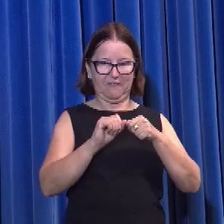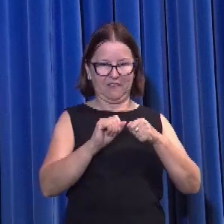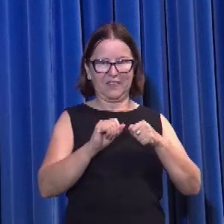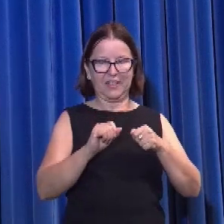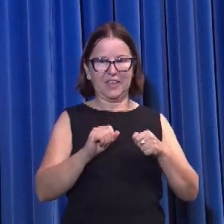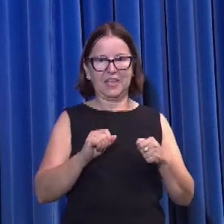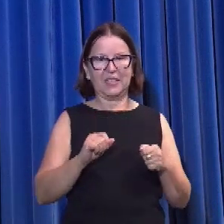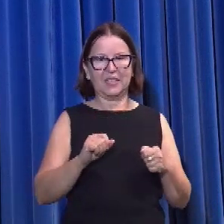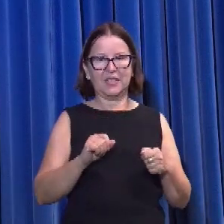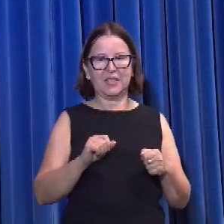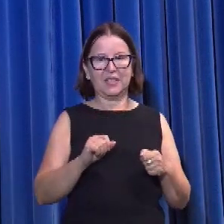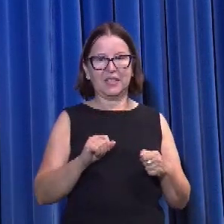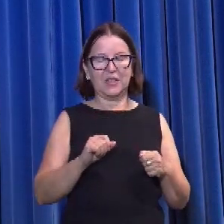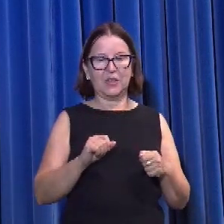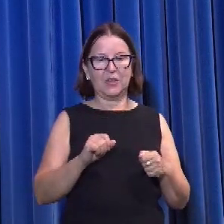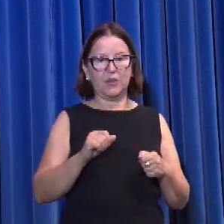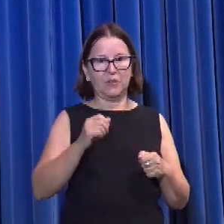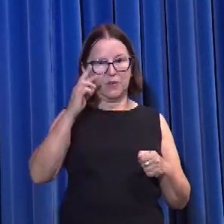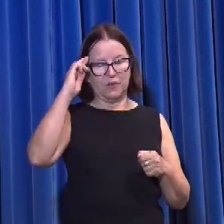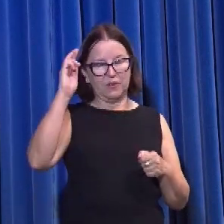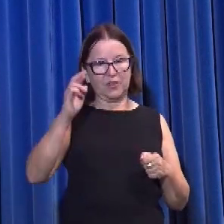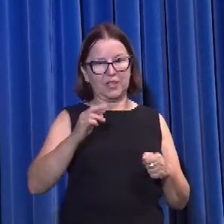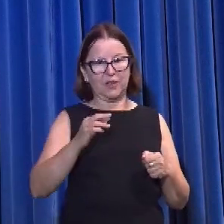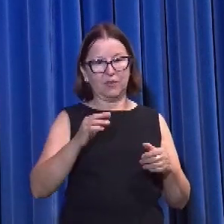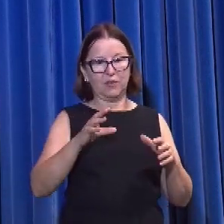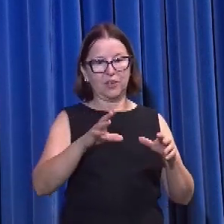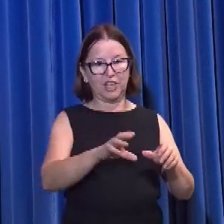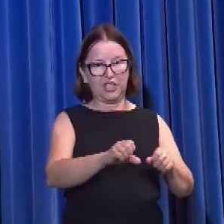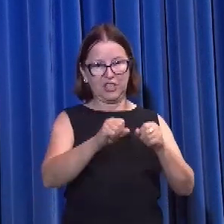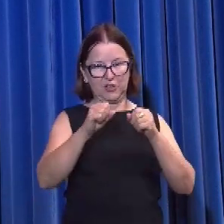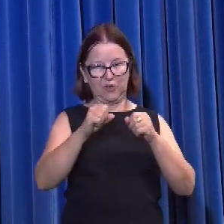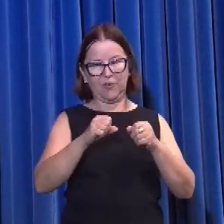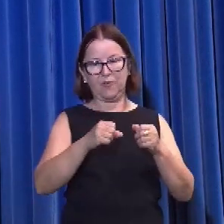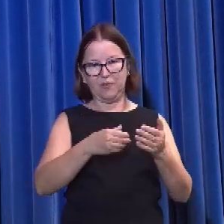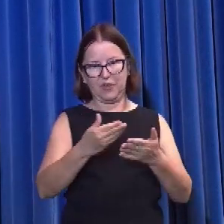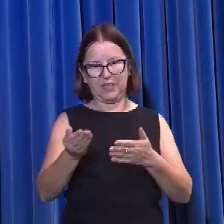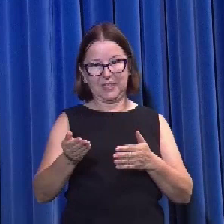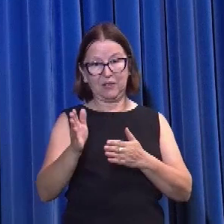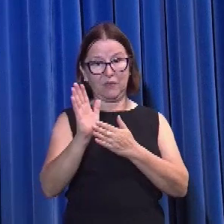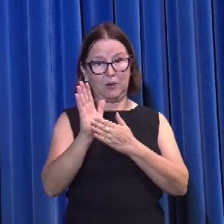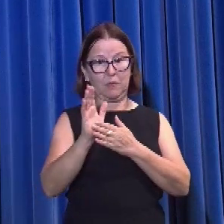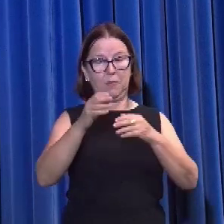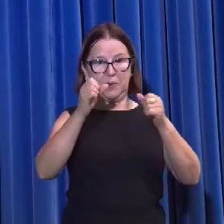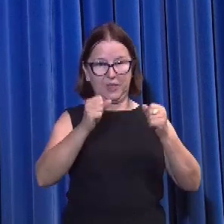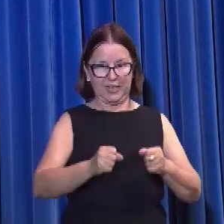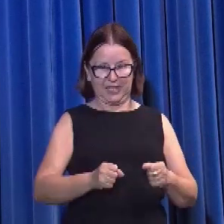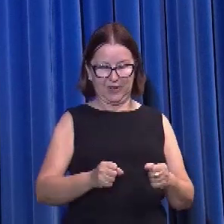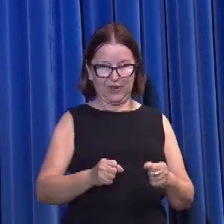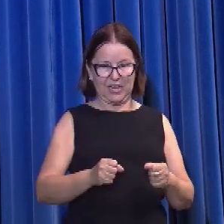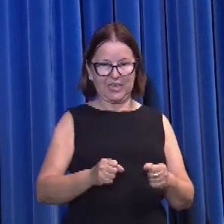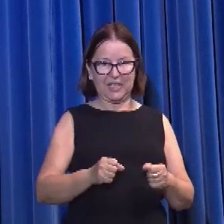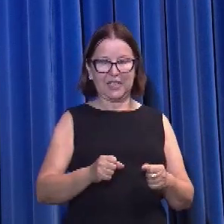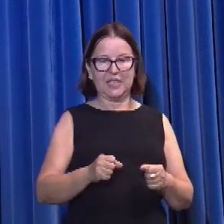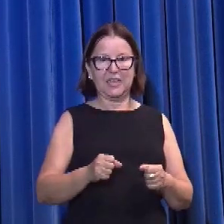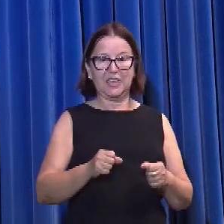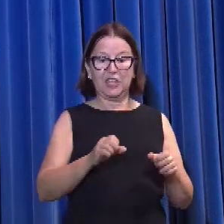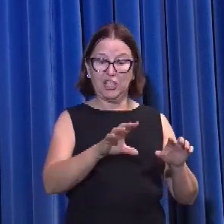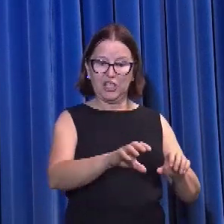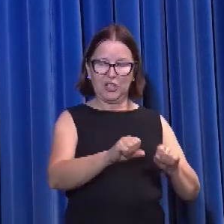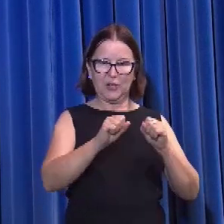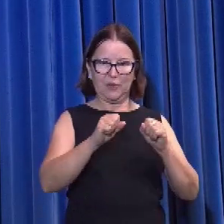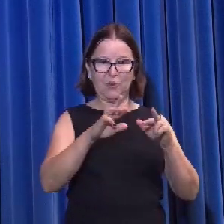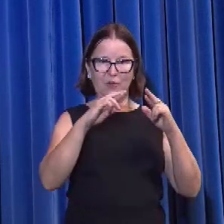da servidão, do poder de Faraó, rei do Egito. Preste atenção, porque o Senhor vos